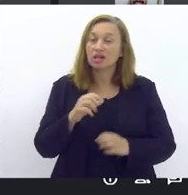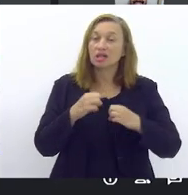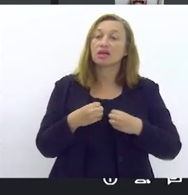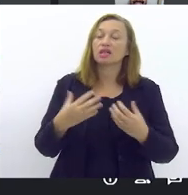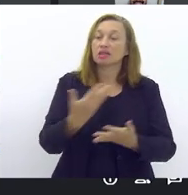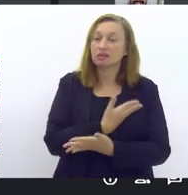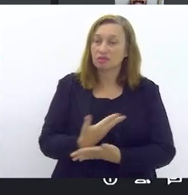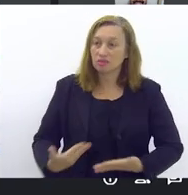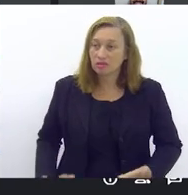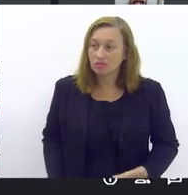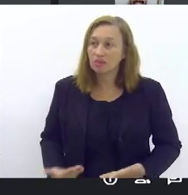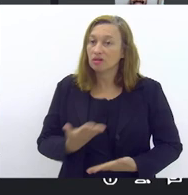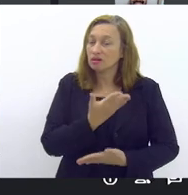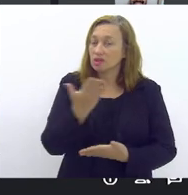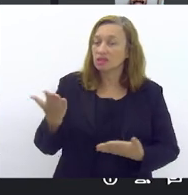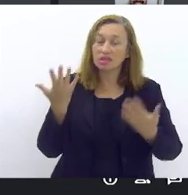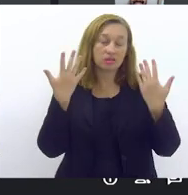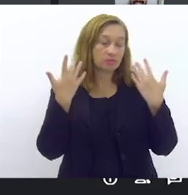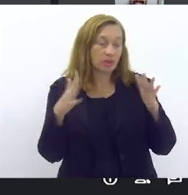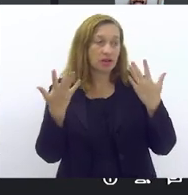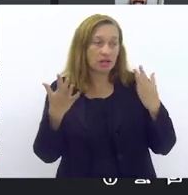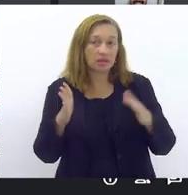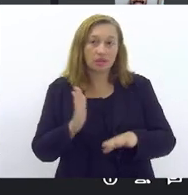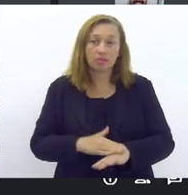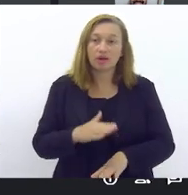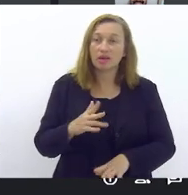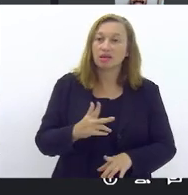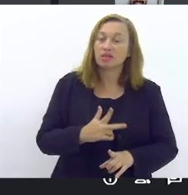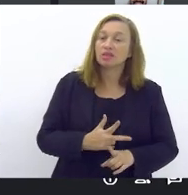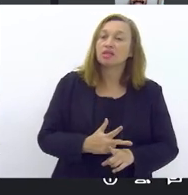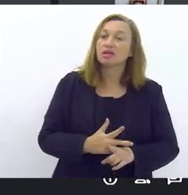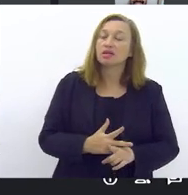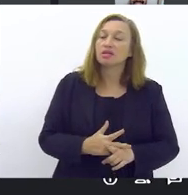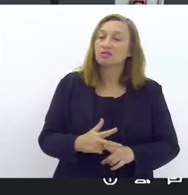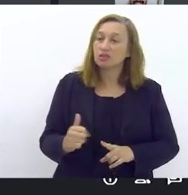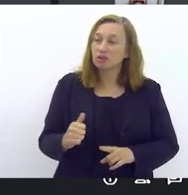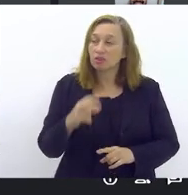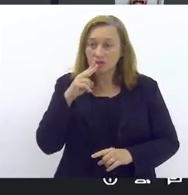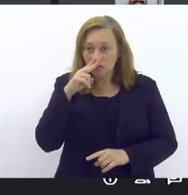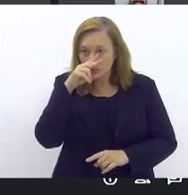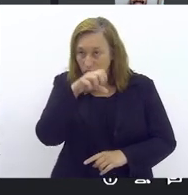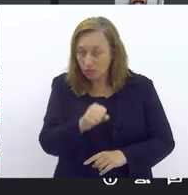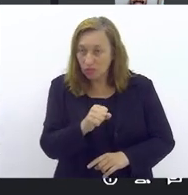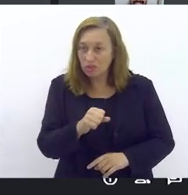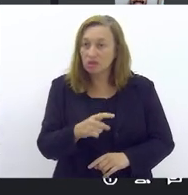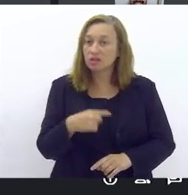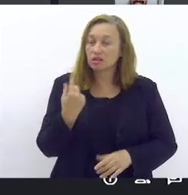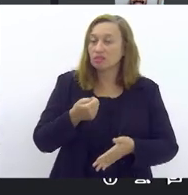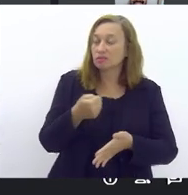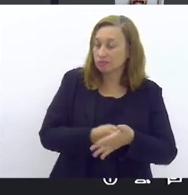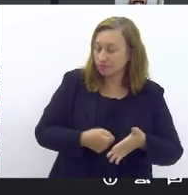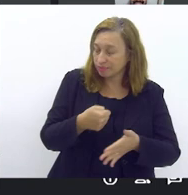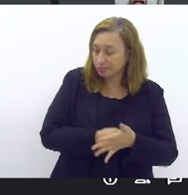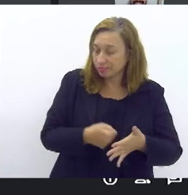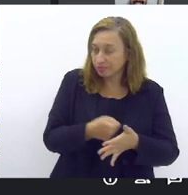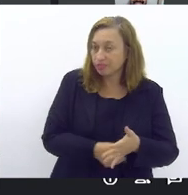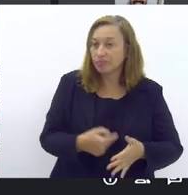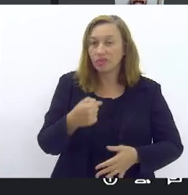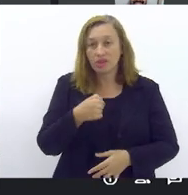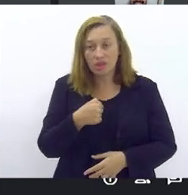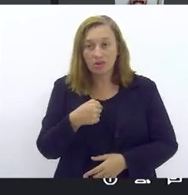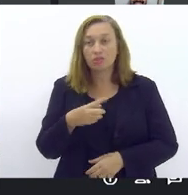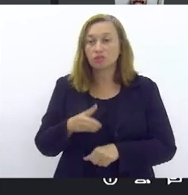pública, vocês estão de parabéns, é mais uma demonstração de força, da justeza da nossa luta, que eu e o